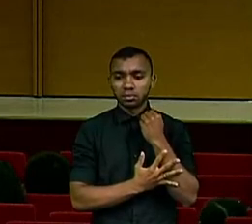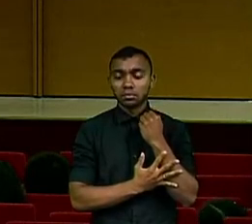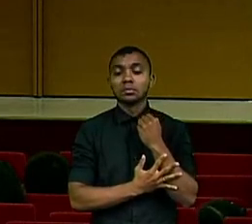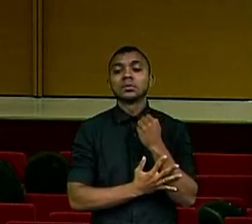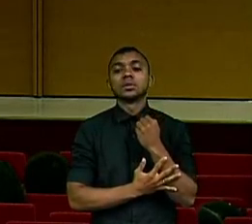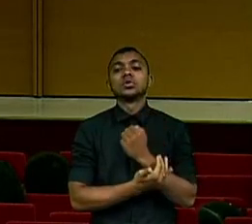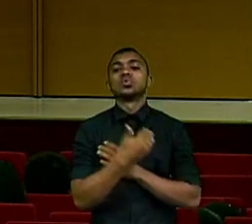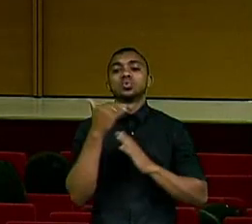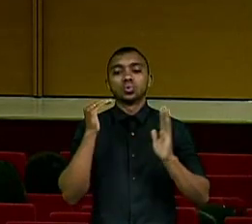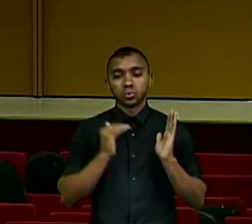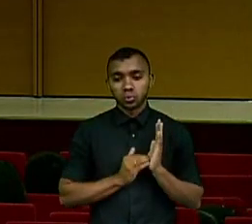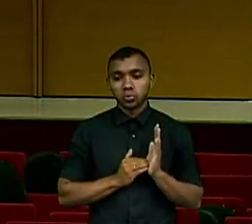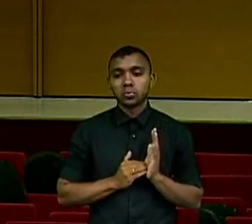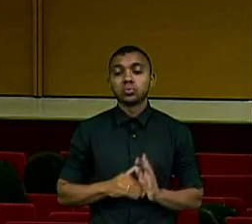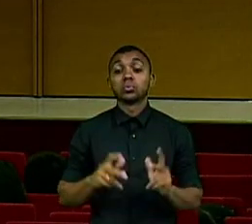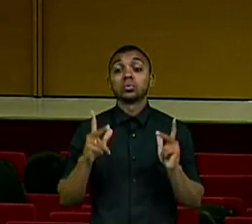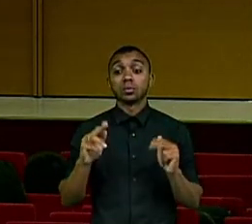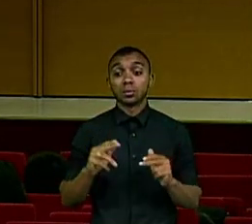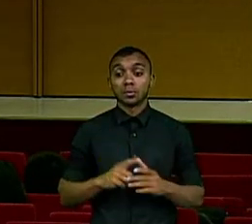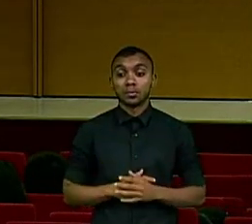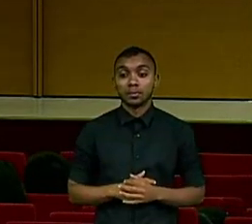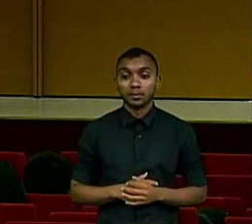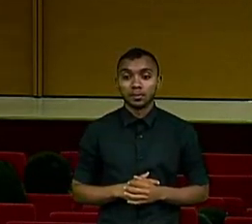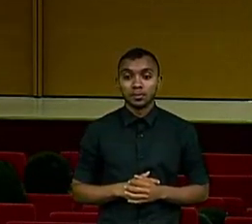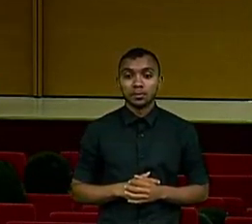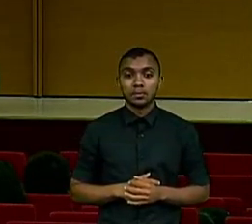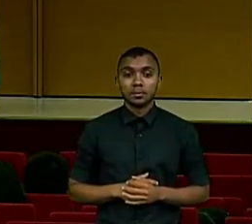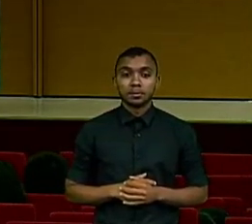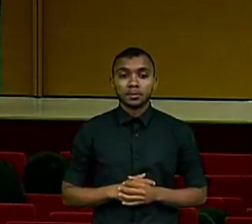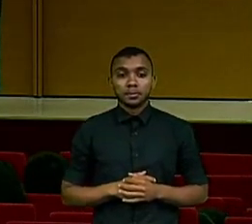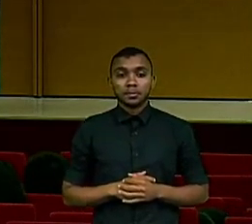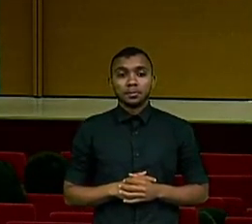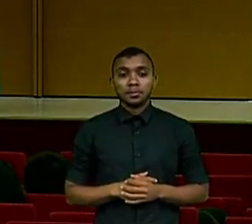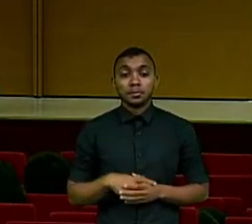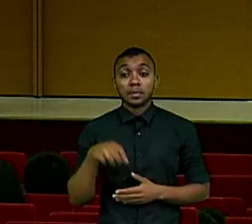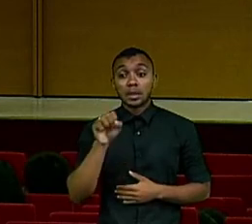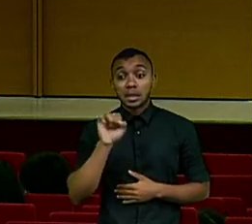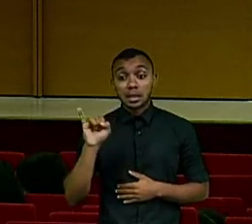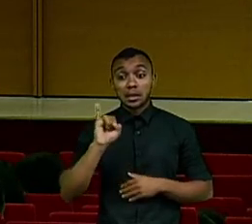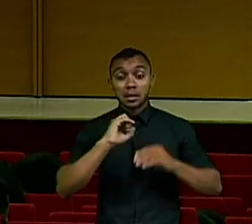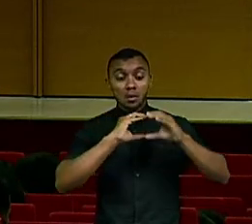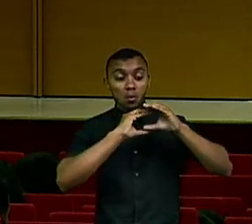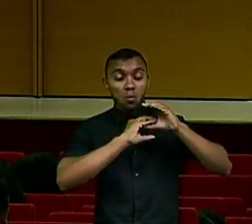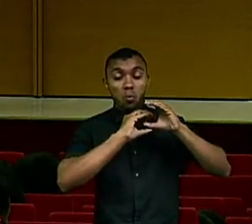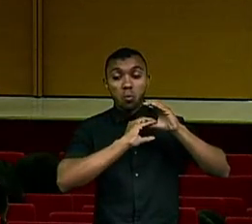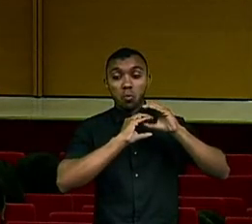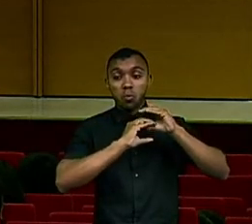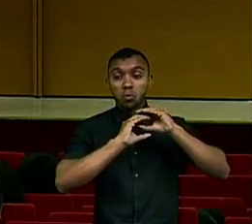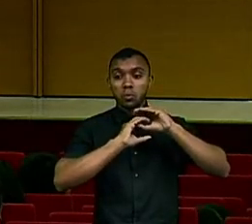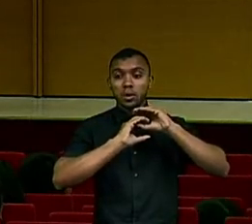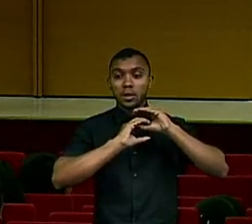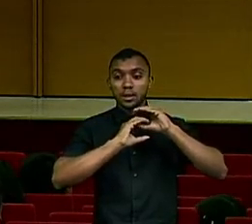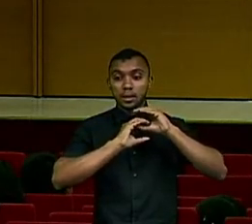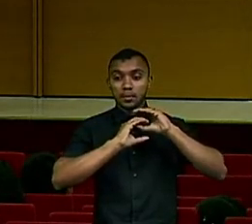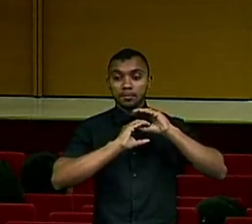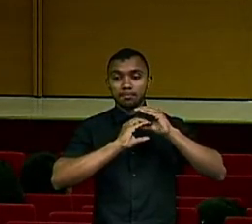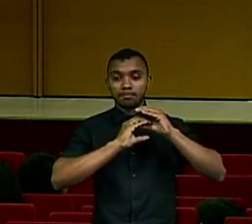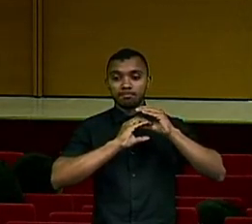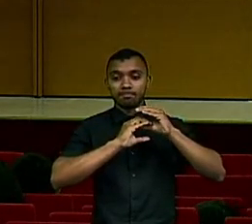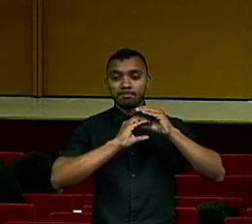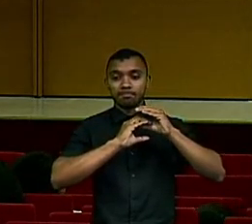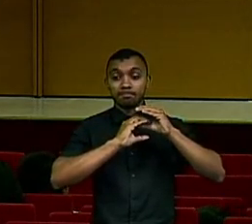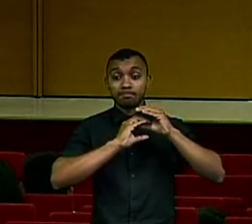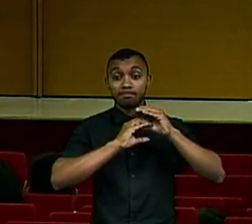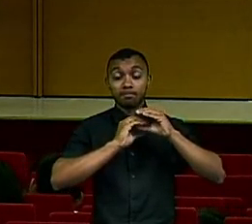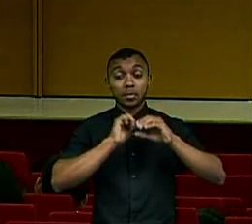percepção Cuidado quem for fazer o s Cuidado quem for fazer o s essa